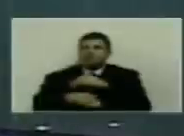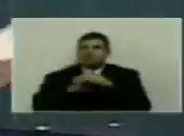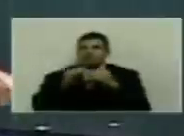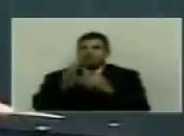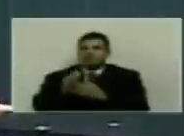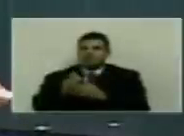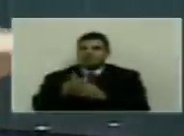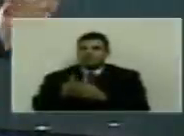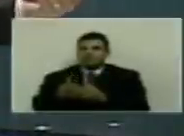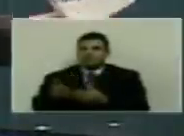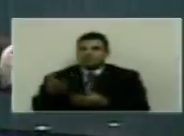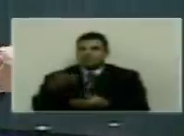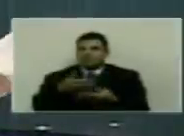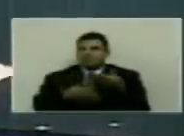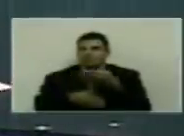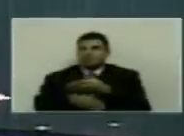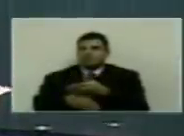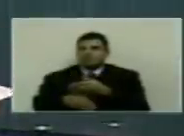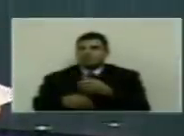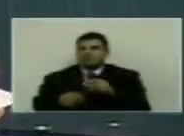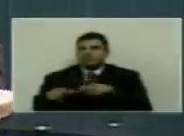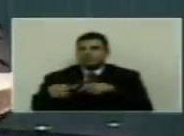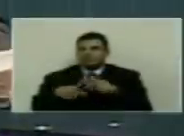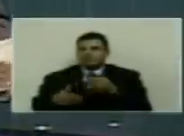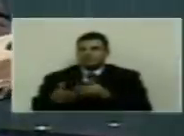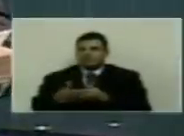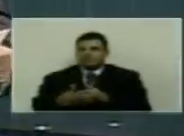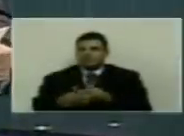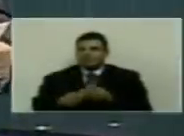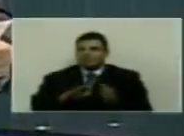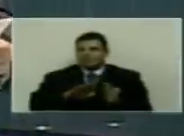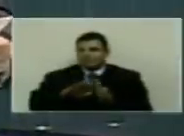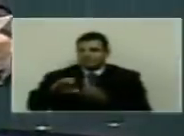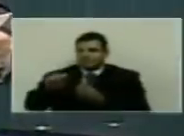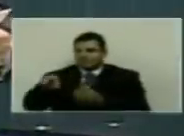Todo o discurso é dito e reafirmado agora pelo senhor Madureira,